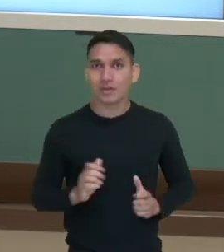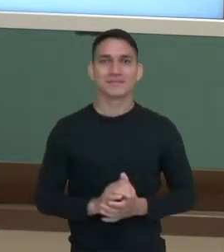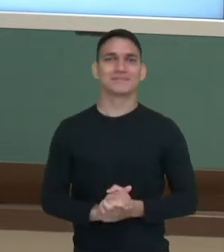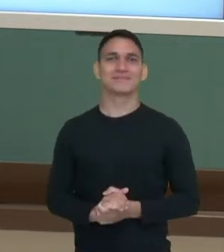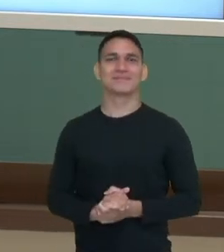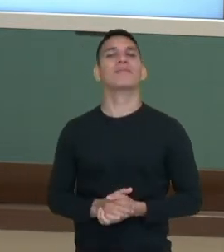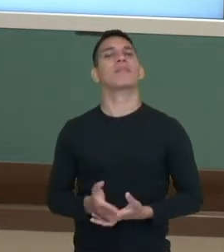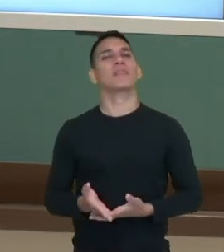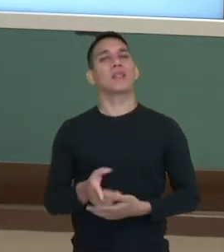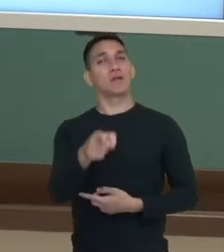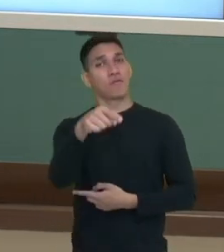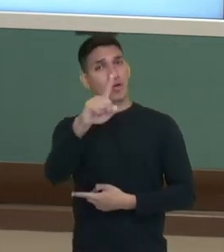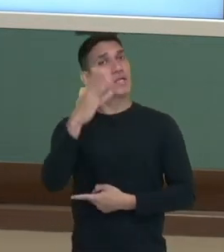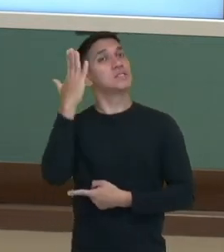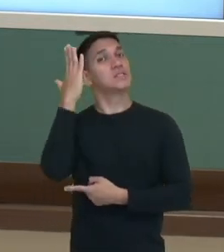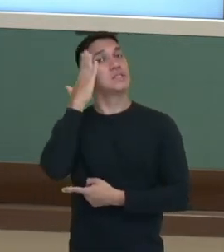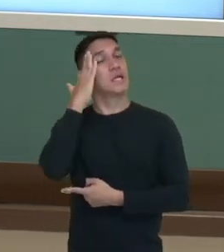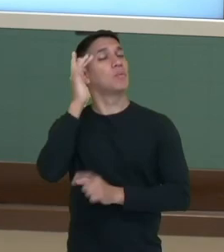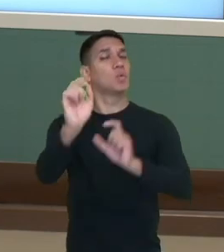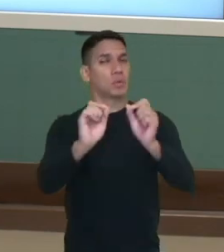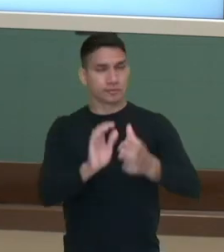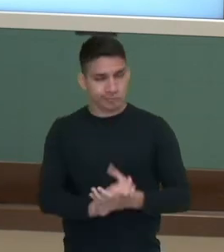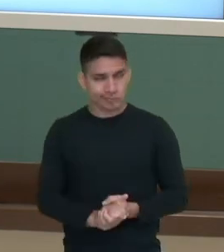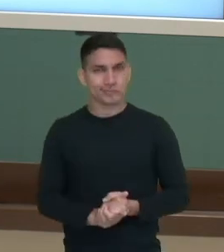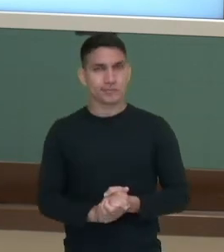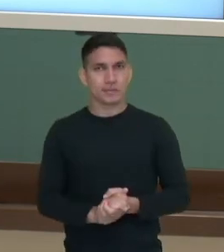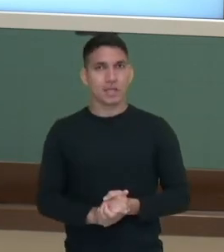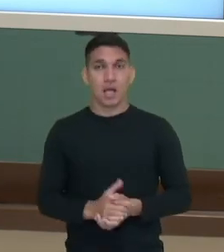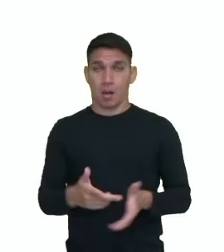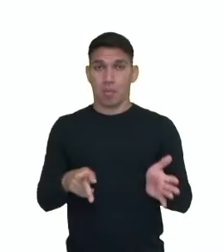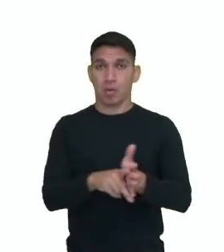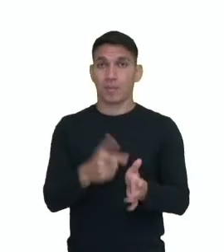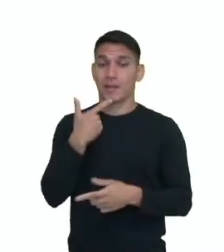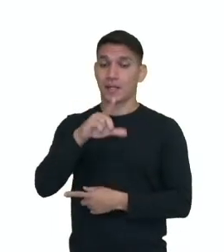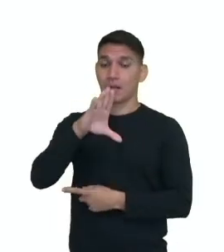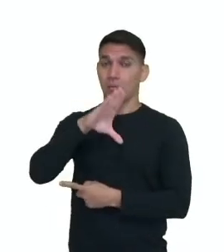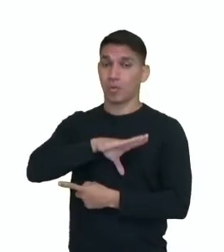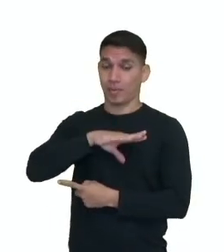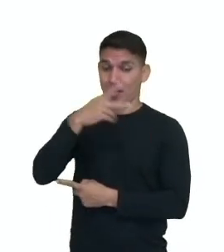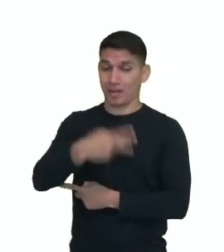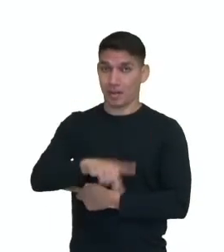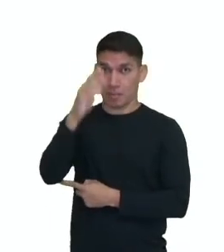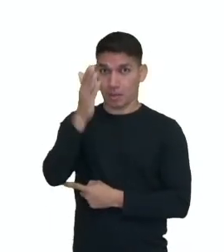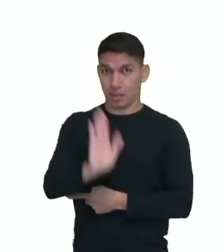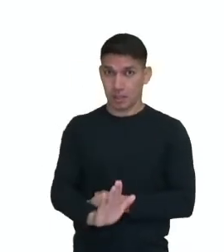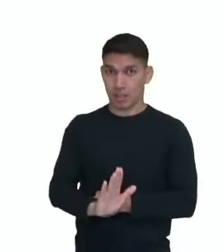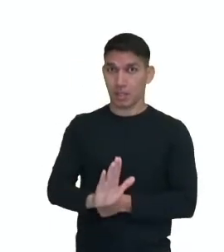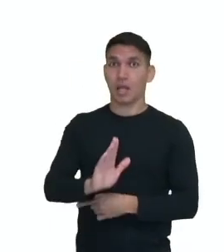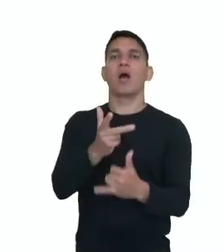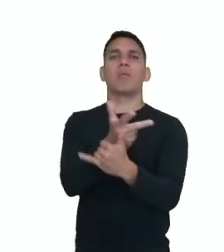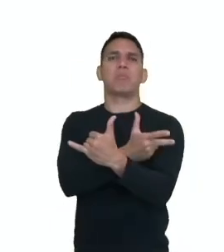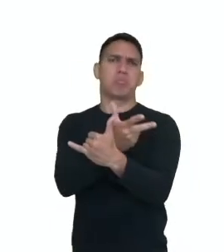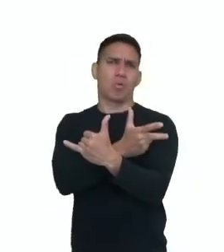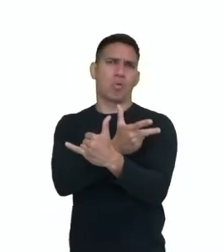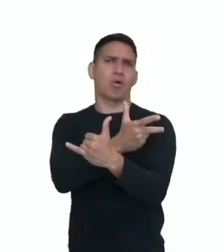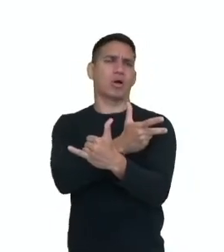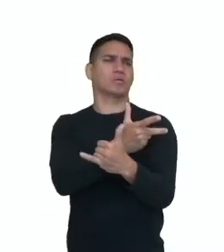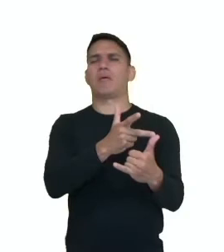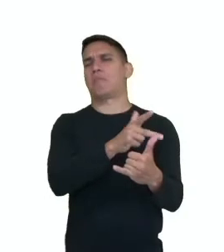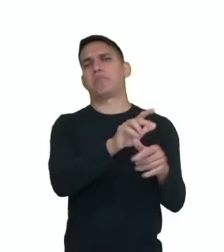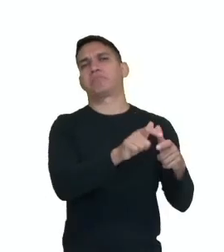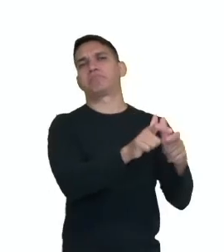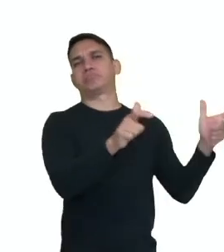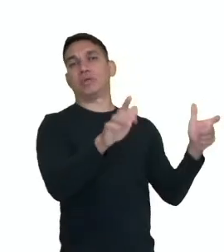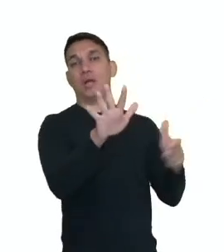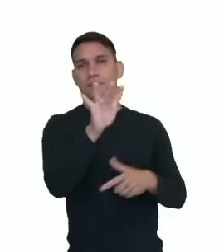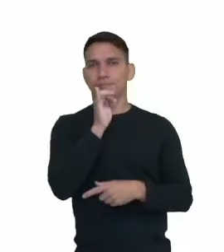Fique sabendo, vamos lá. No português brasileiro coloquial, a próclise é quase absoluta. Exemplo, em